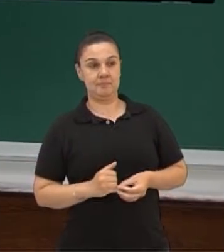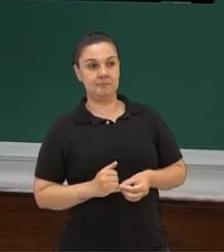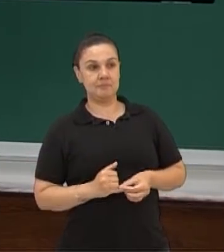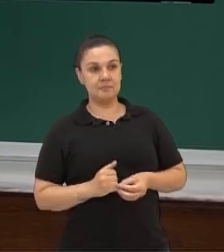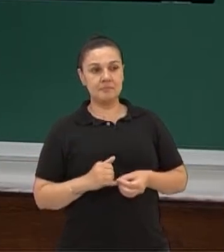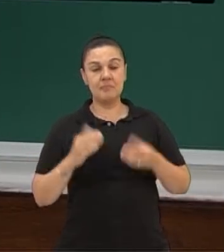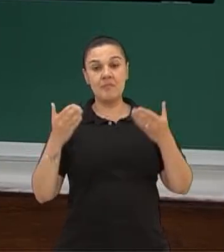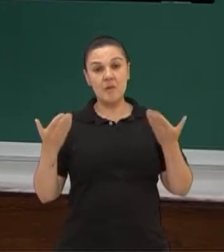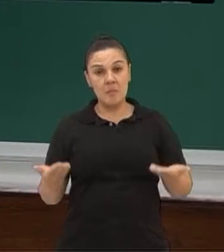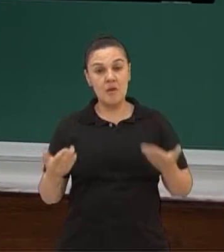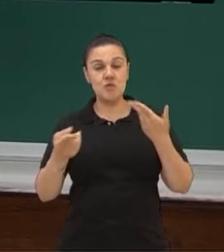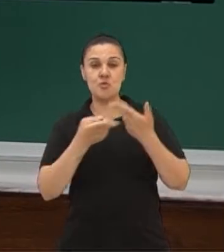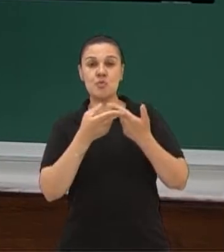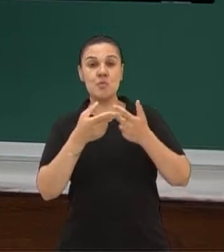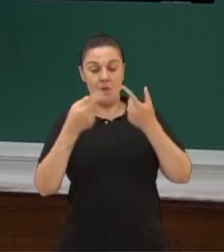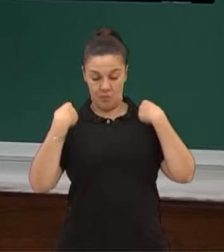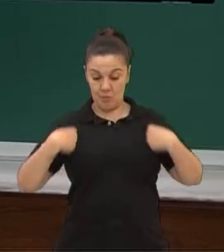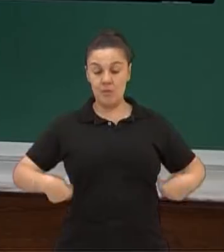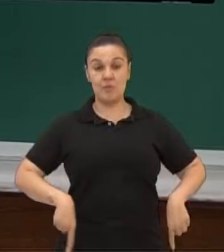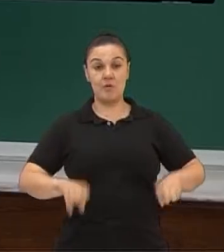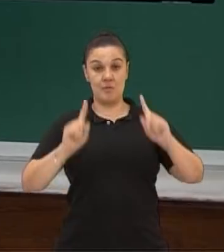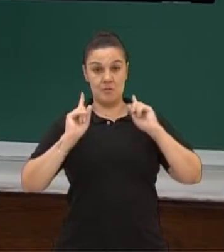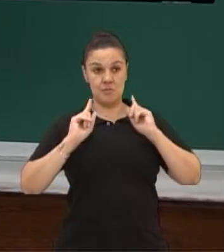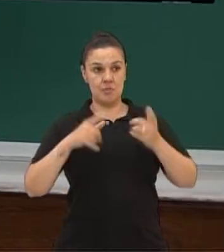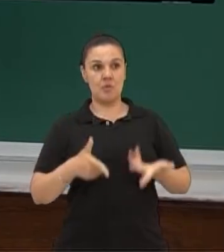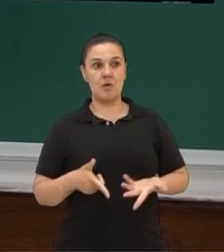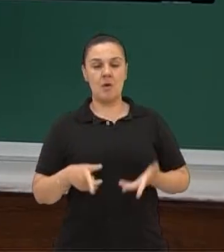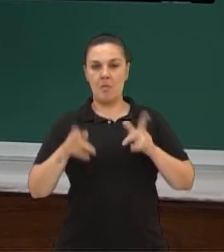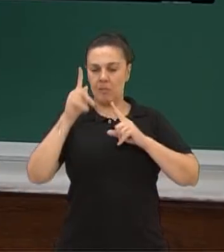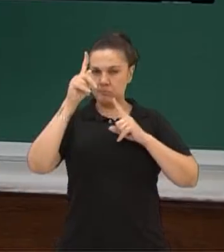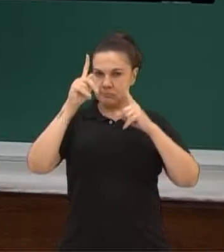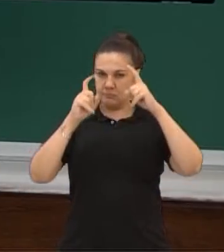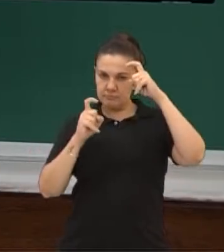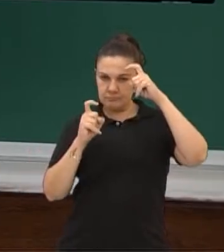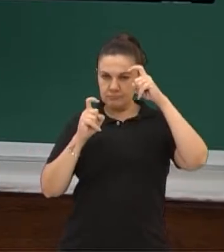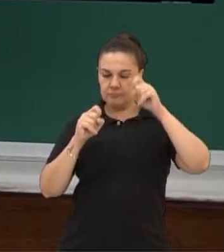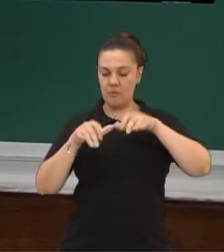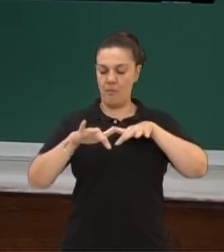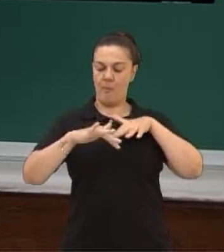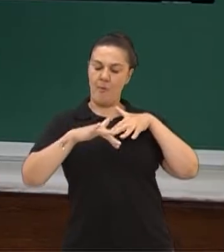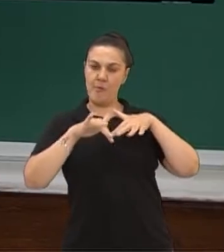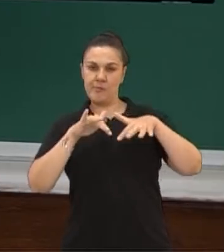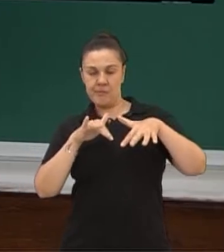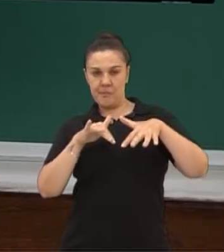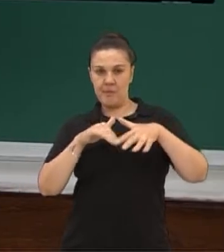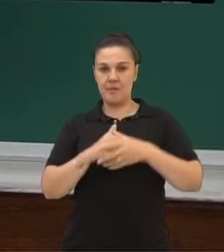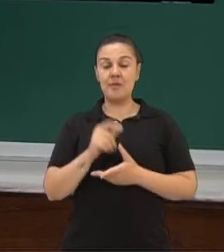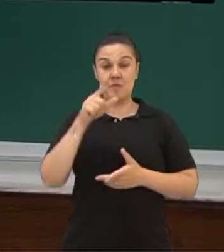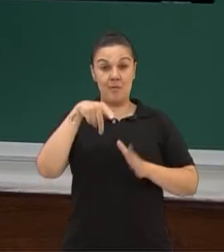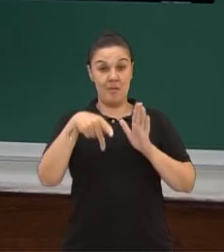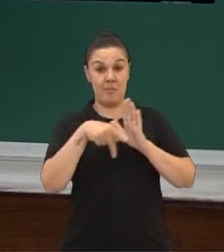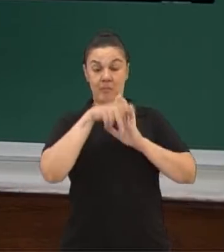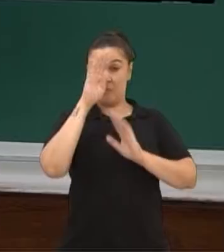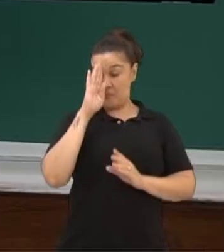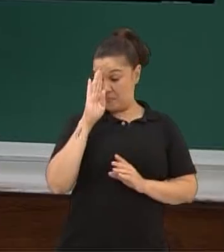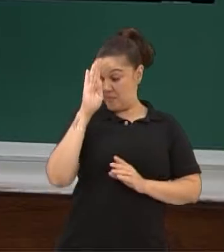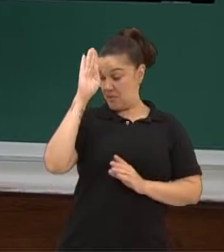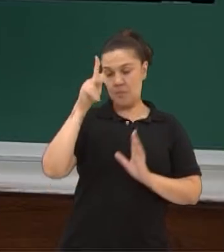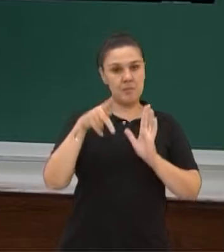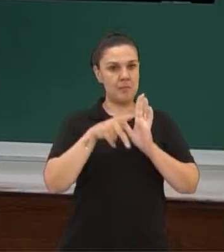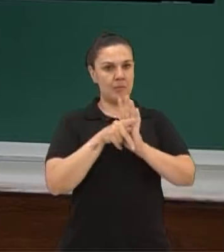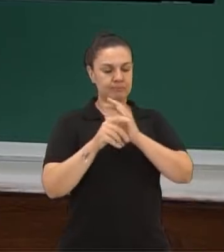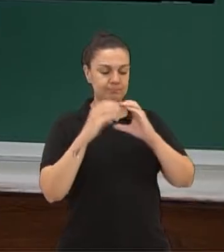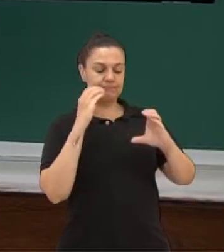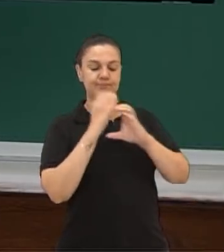falada. Mas a gente vai utilizar o nosso corpo, por meio de expressões, por meio de movimentos, que é uma das principais maneiras da